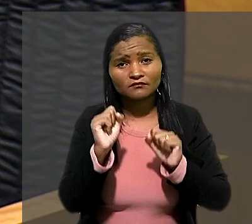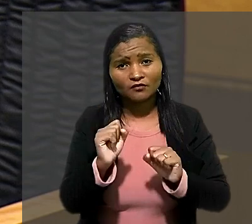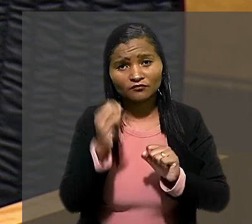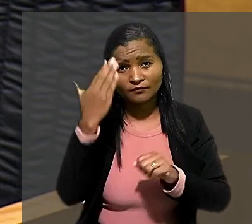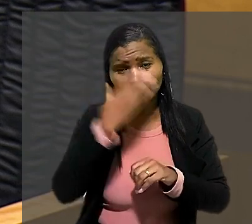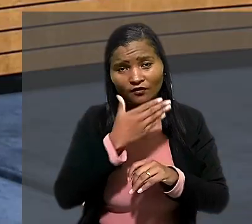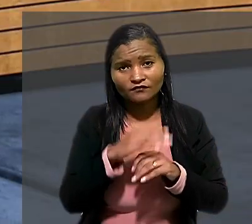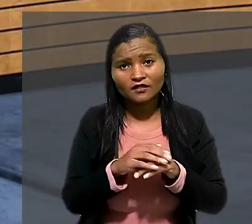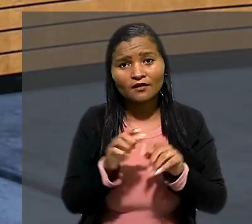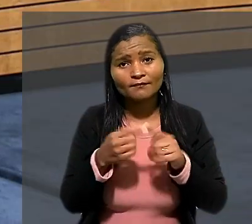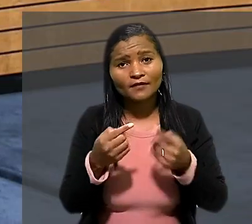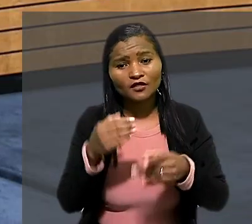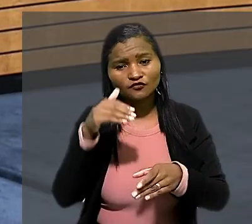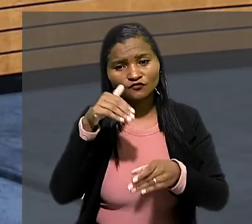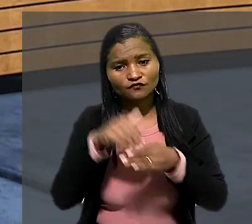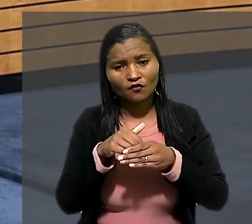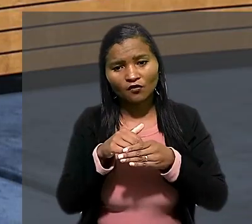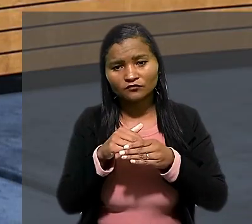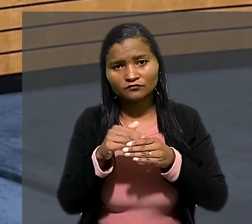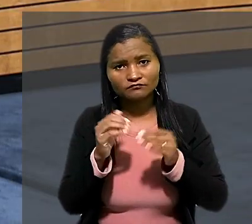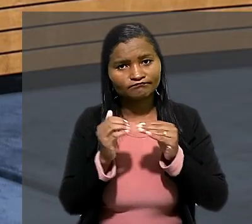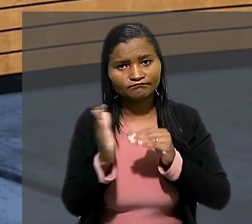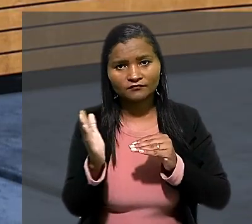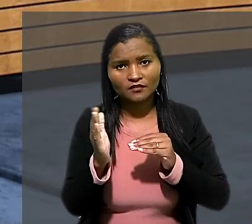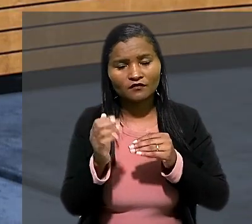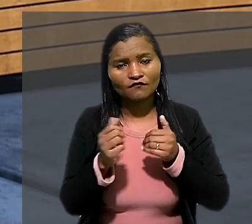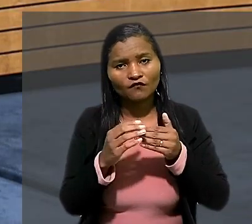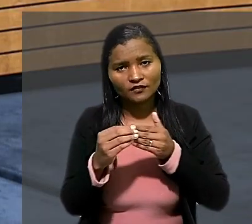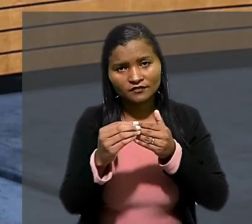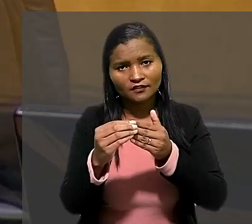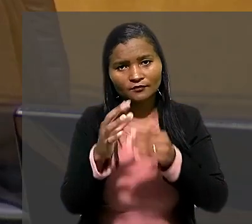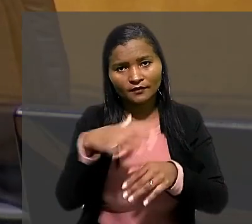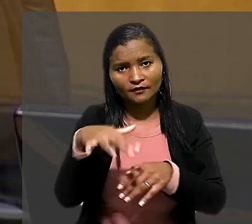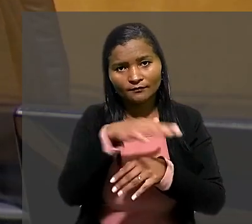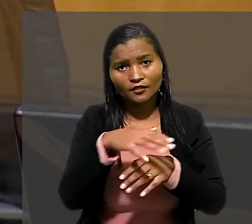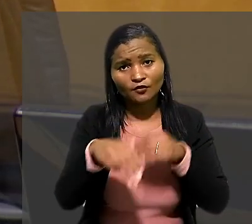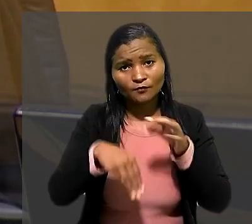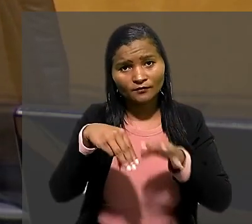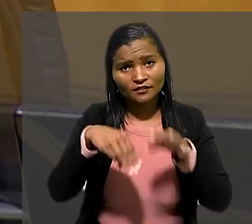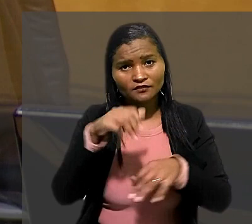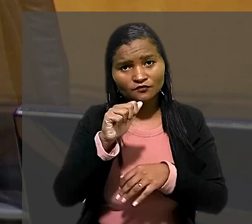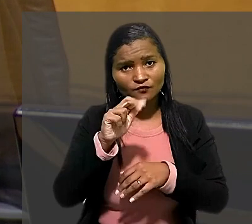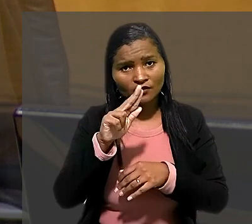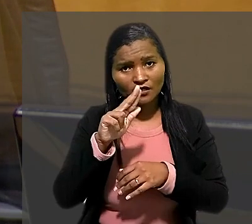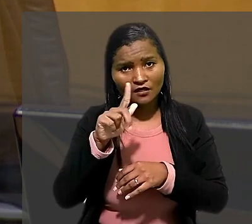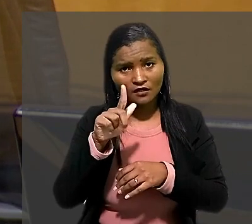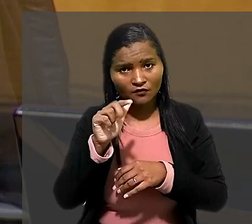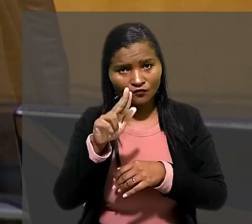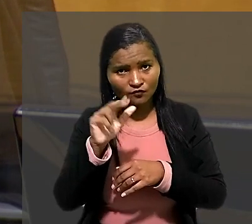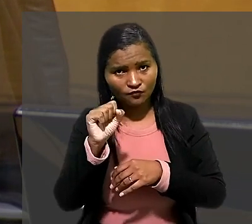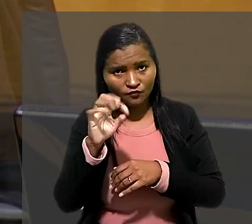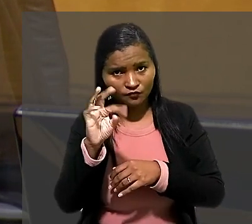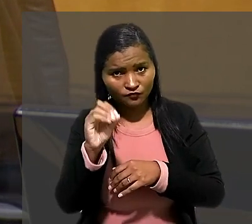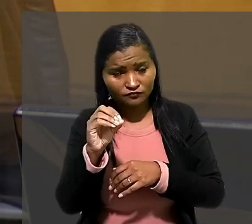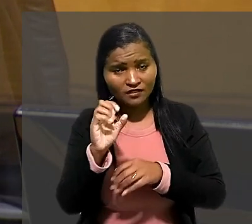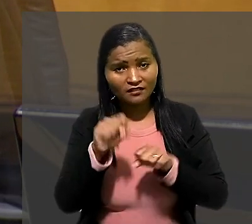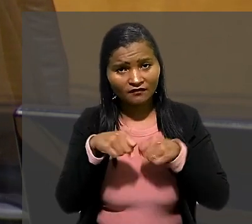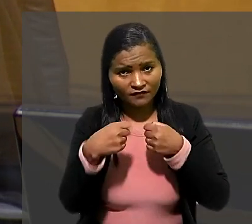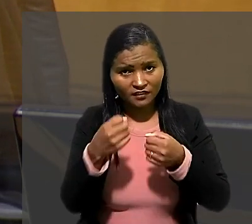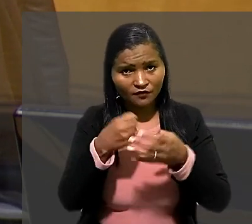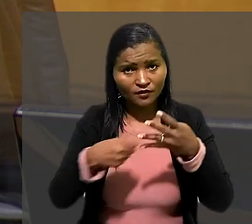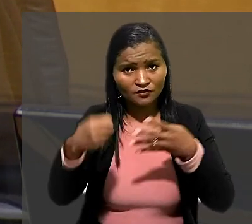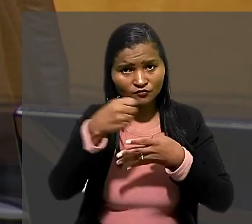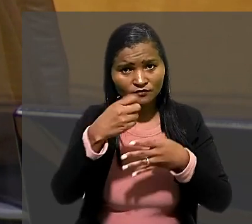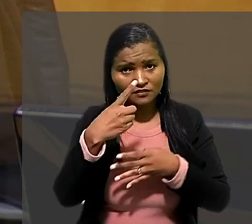próprio ônus da prova. Mas o voto divergente foi seguido pela maioria. O ministro Augusto César defendeu que a súmula